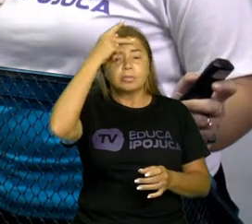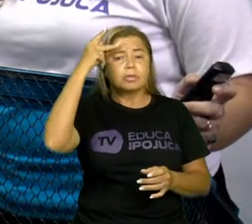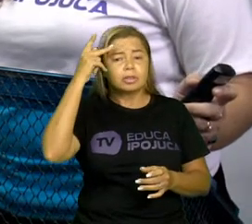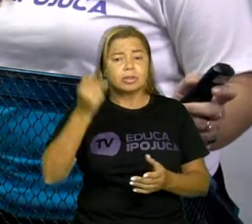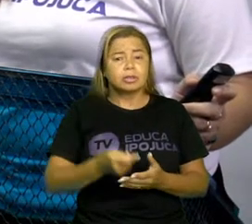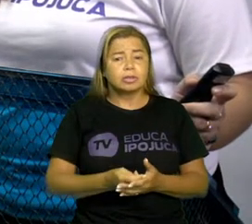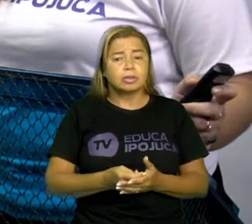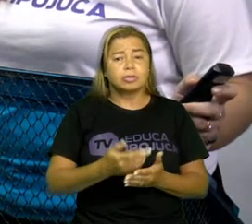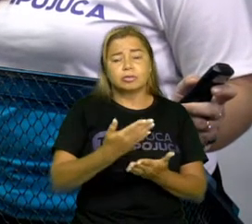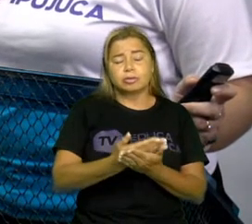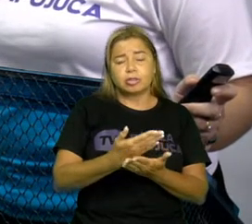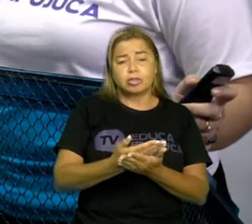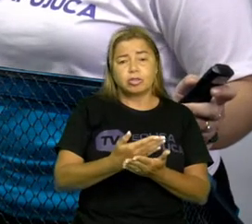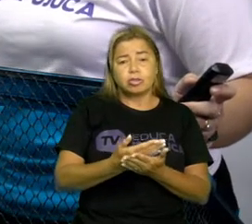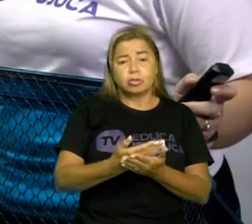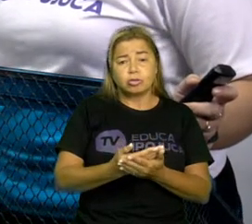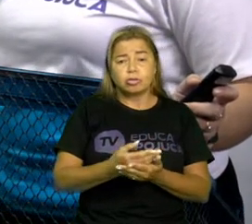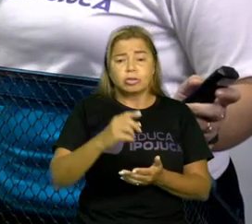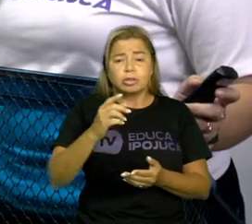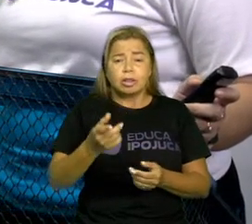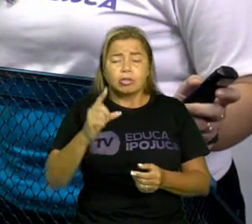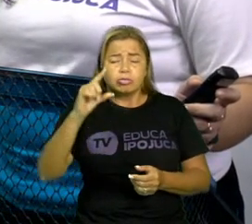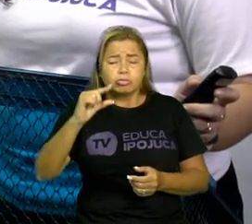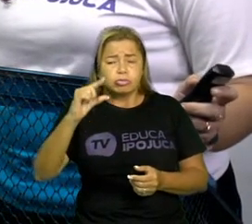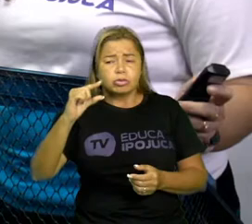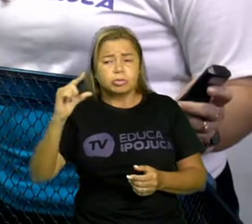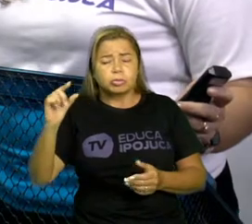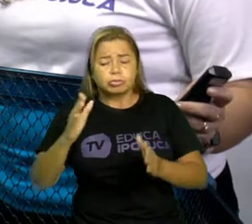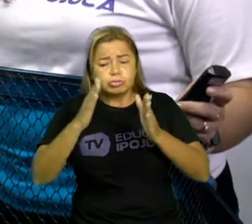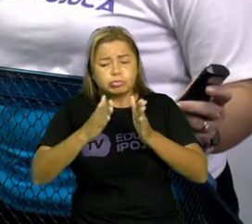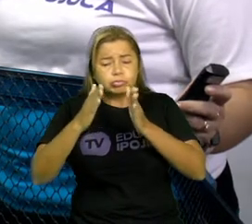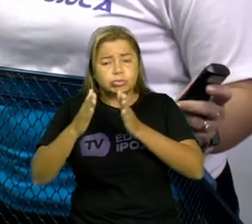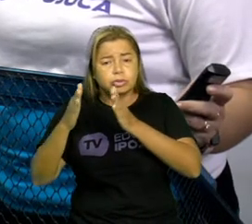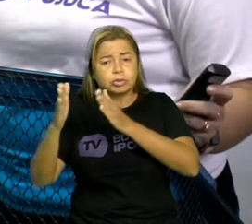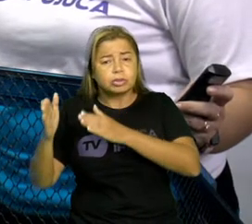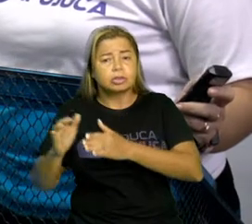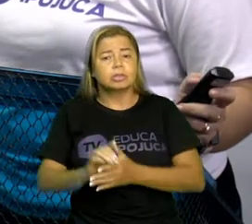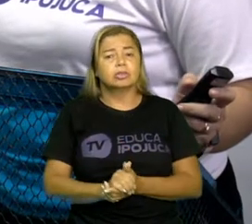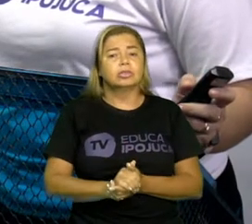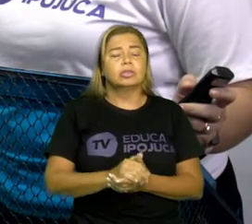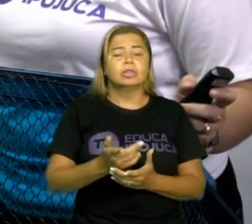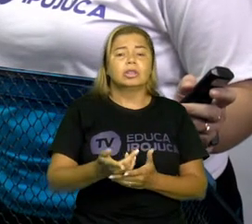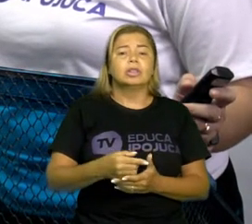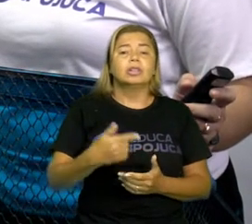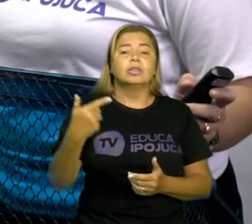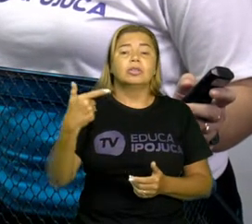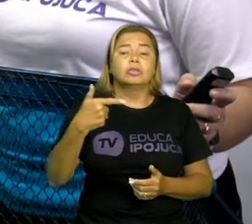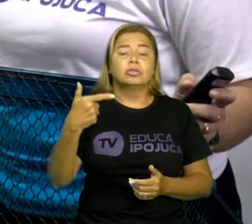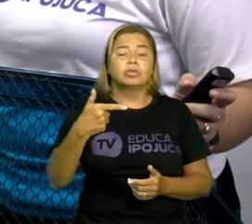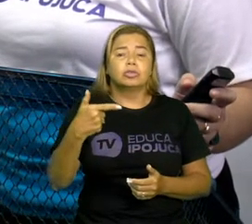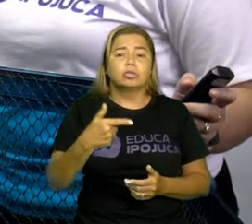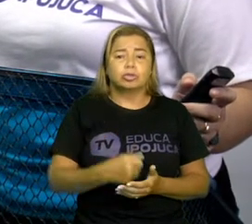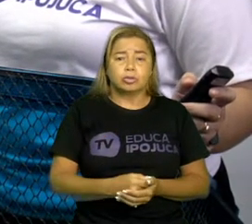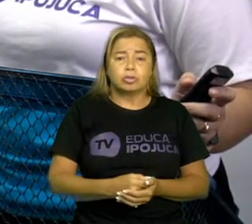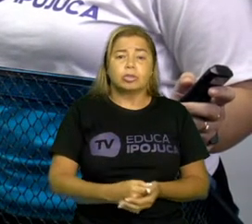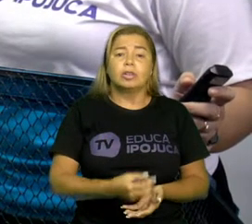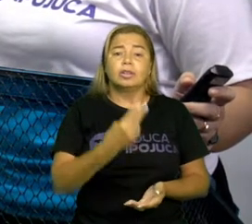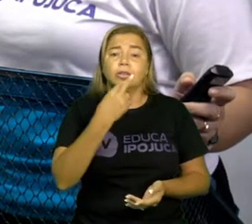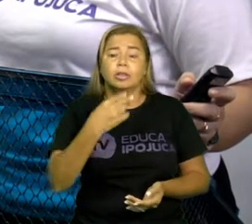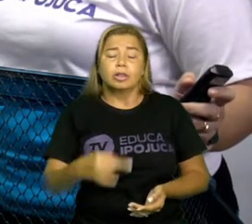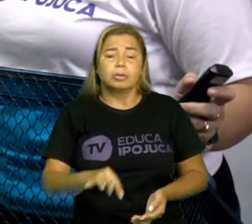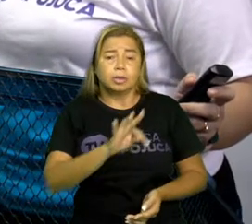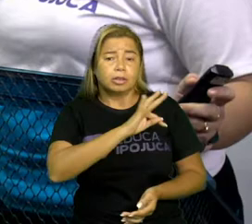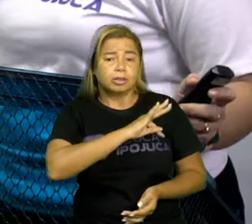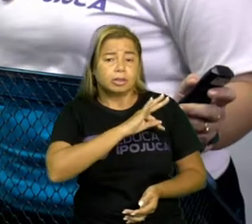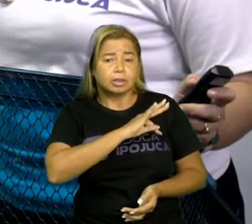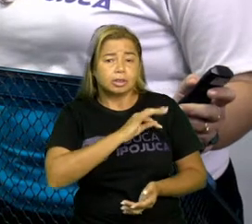estudar tudo isso de uma vez, certo? A gente vai observar apenas aqueles dois iniciais aqui: o vocabulário técnico do discurso